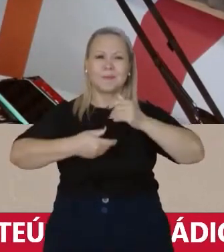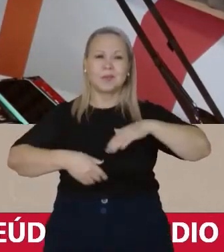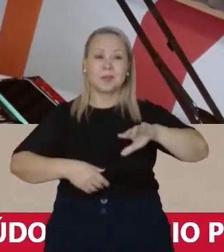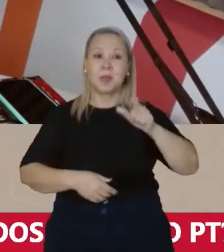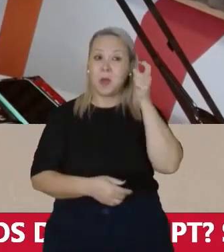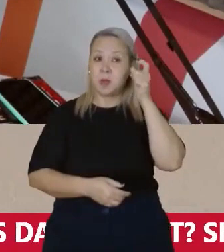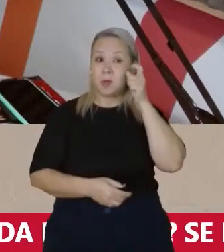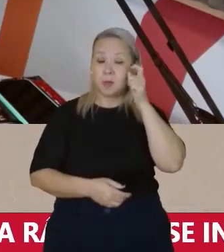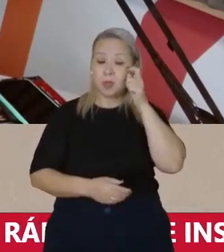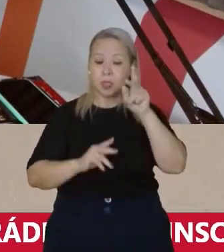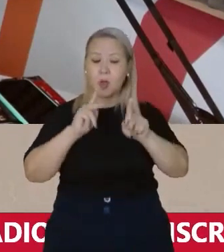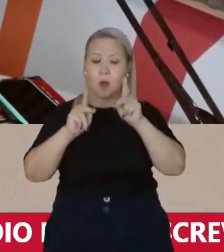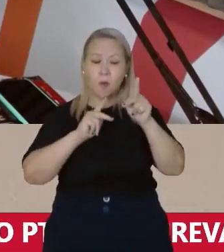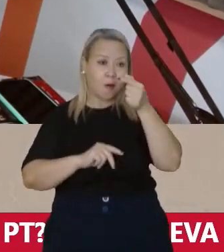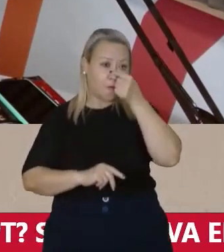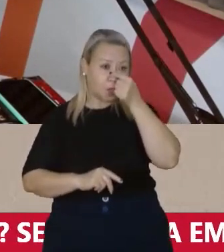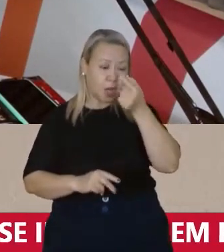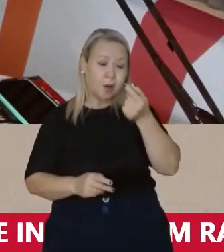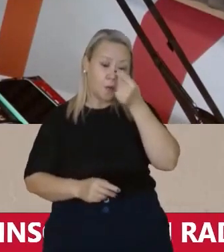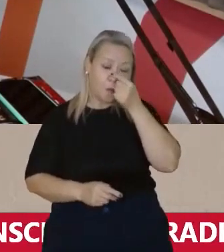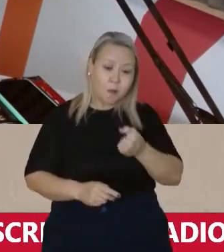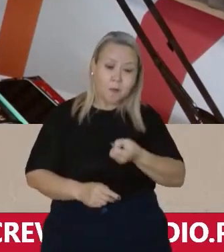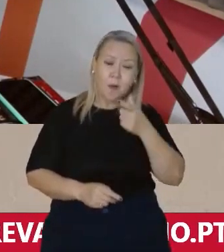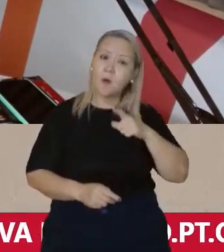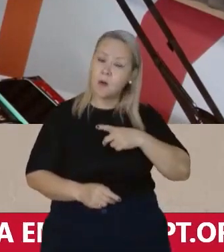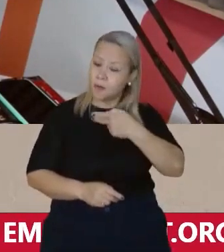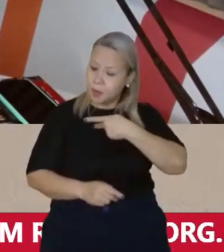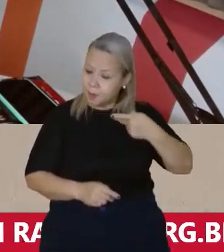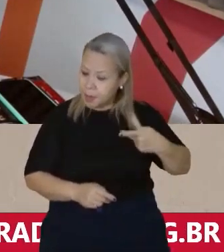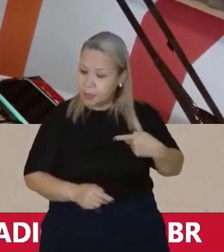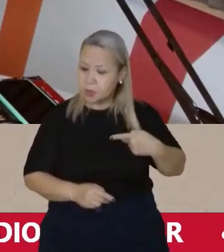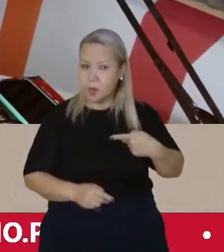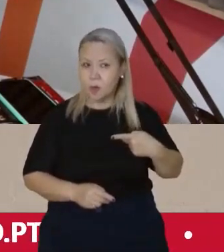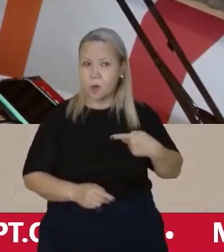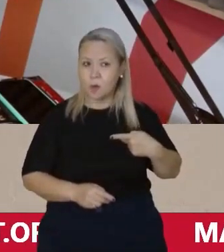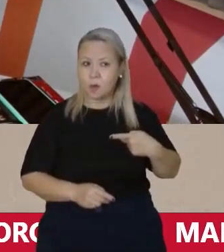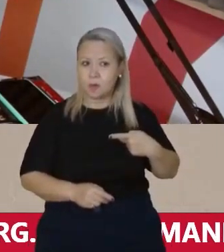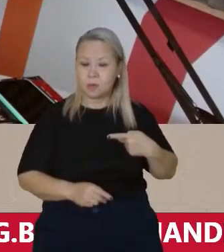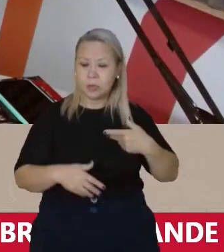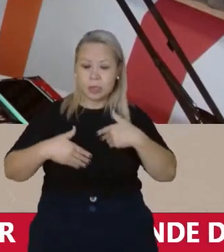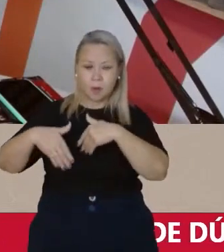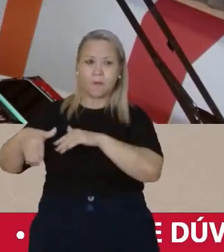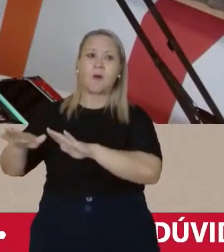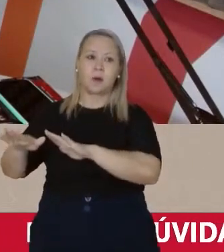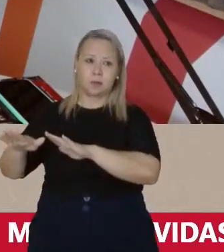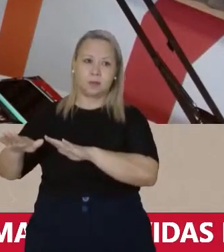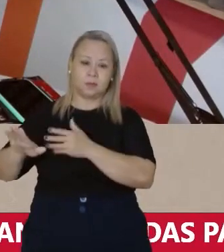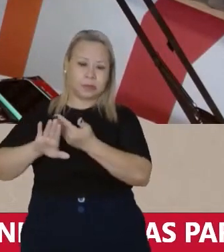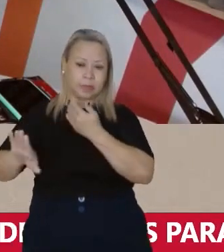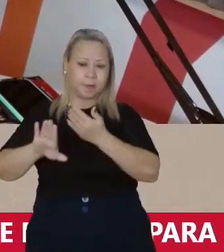também o povo evangélico, é um povo bom. Há alguns pastores que estão à margem da lei, alguns, não é a maioria, que